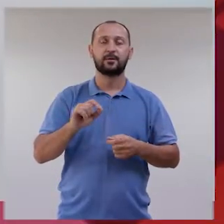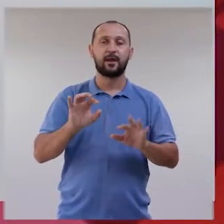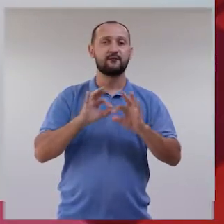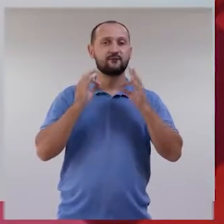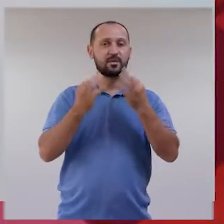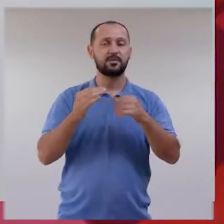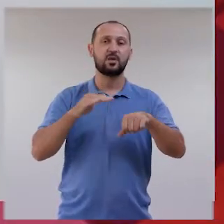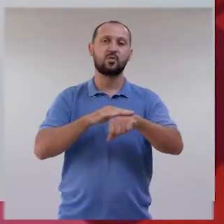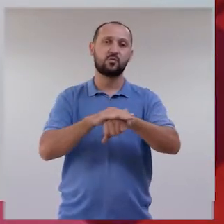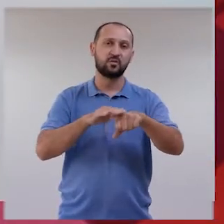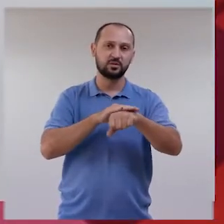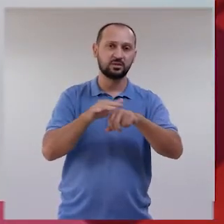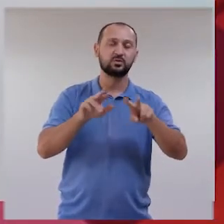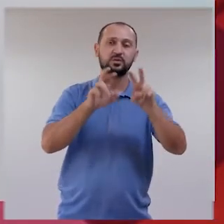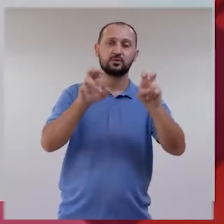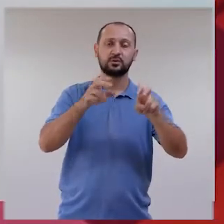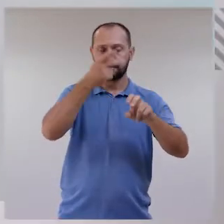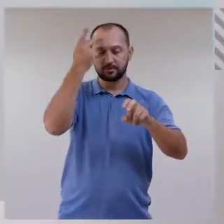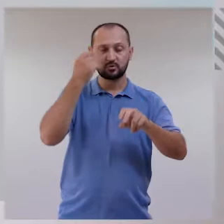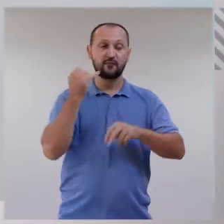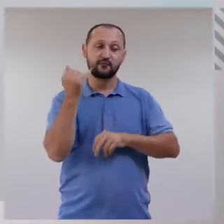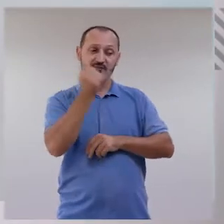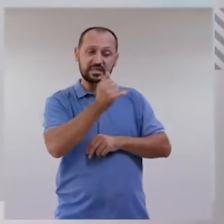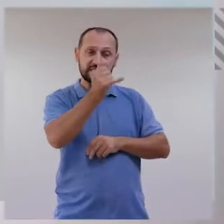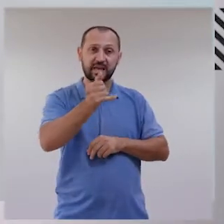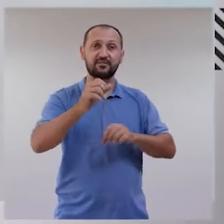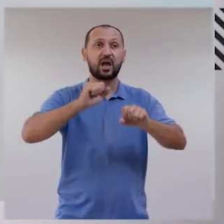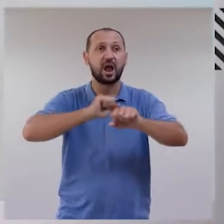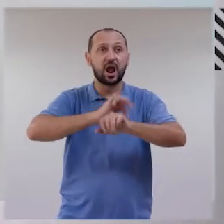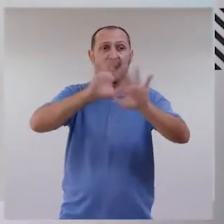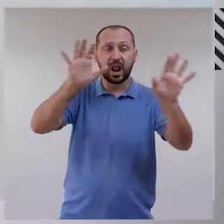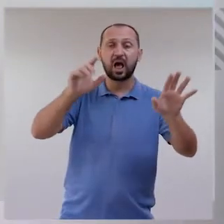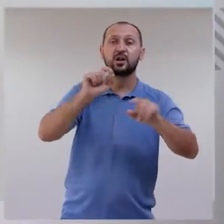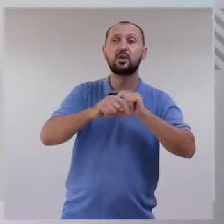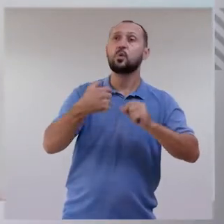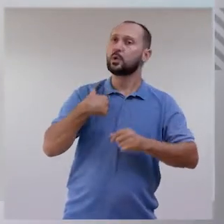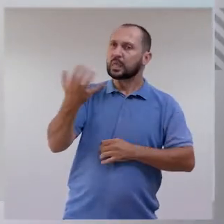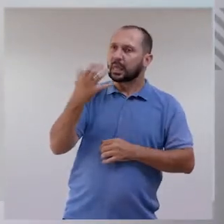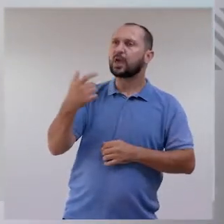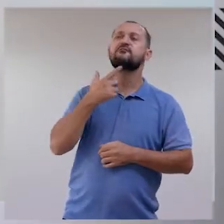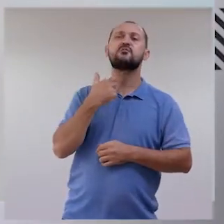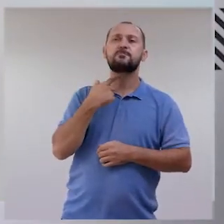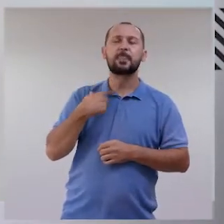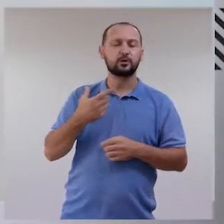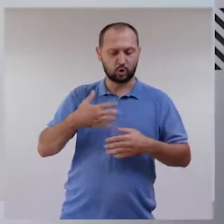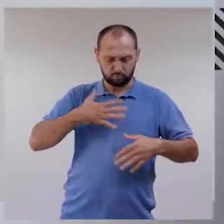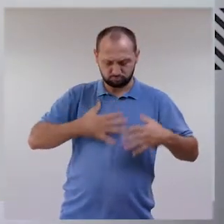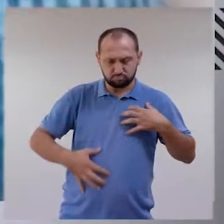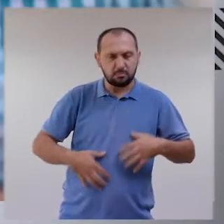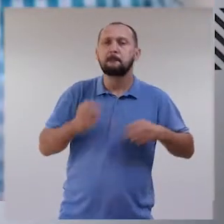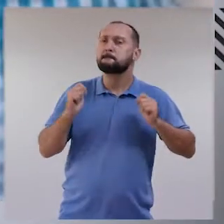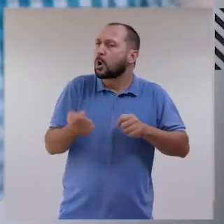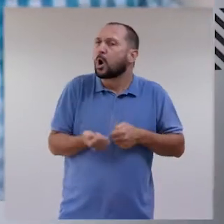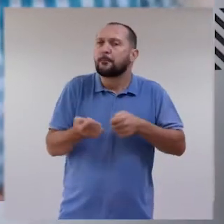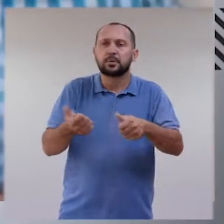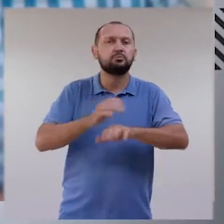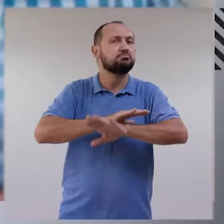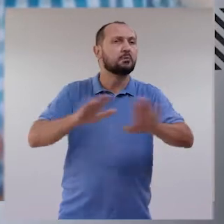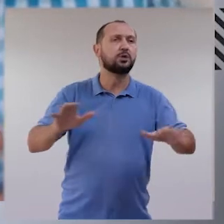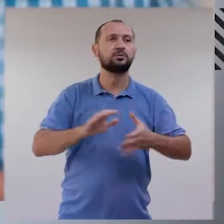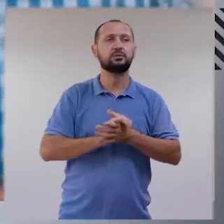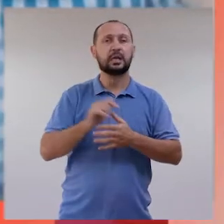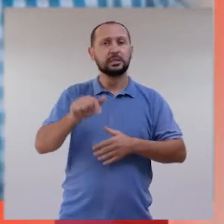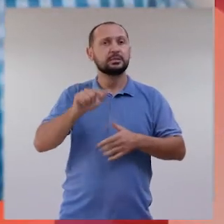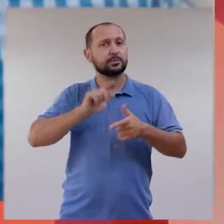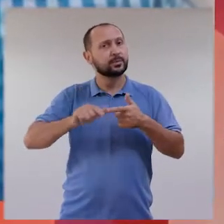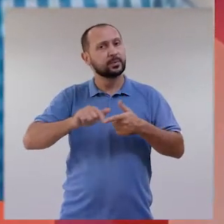as famílias conversassem sobre isso, se as pessoas deixassem claro em vida que são doadores, muitas negativas a gente não